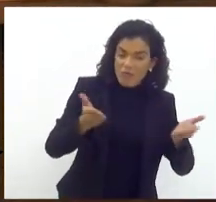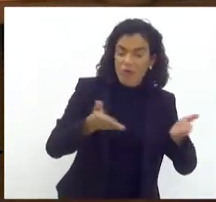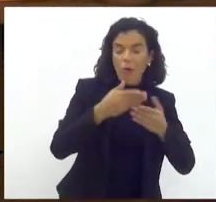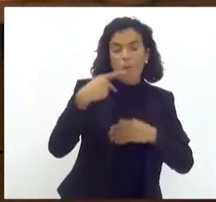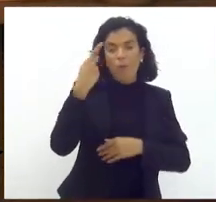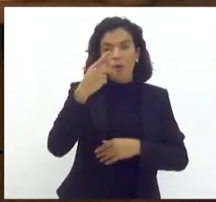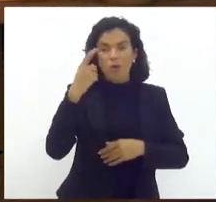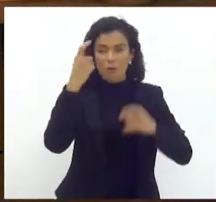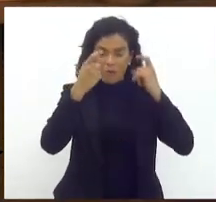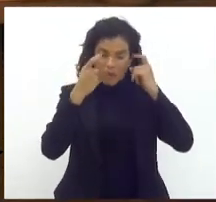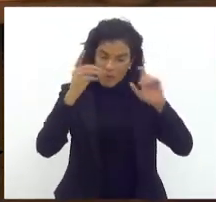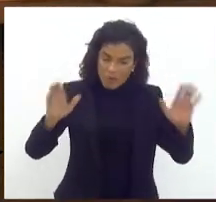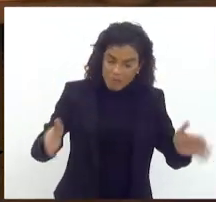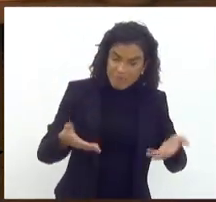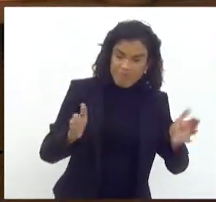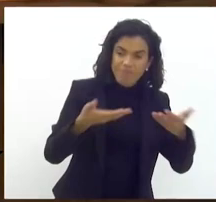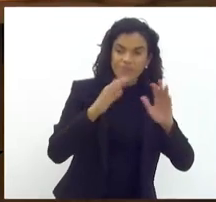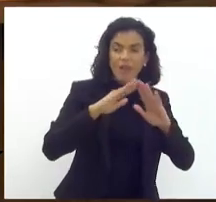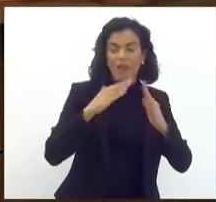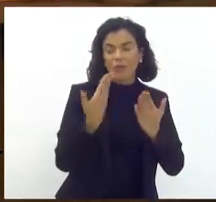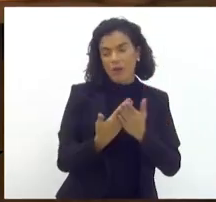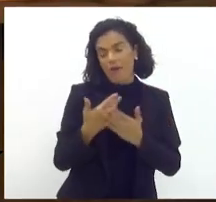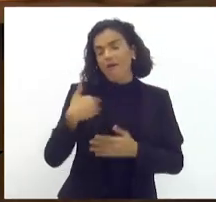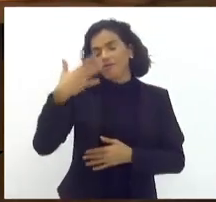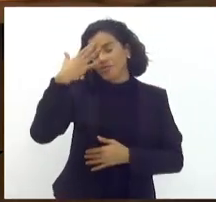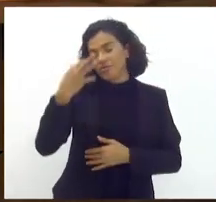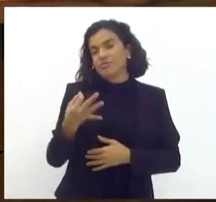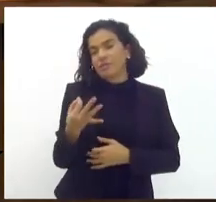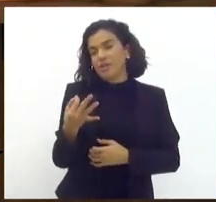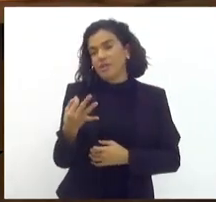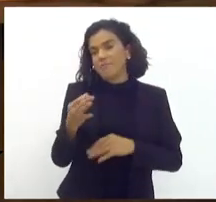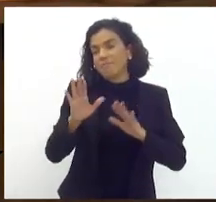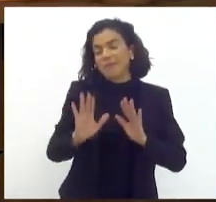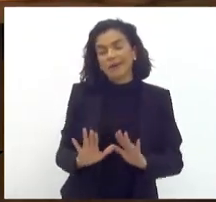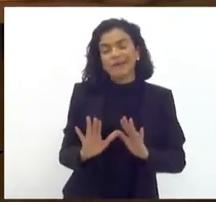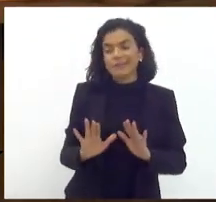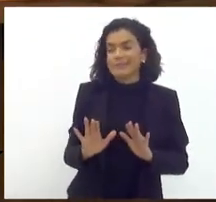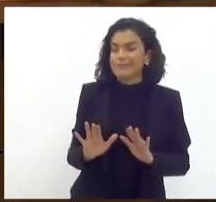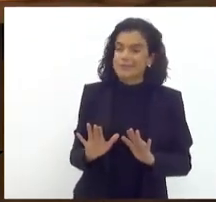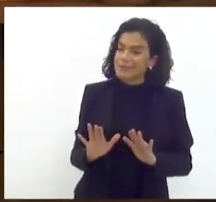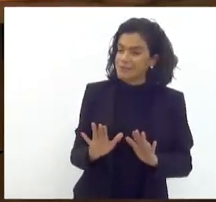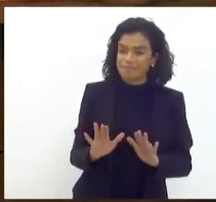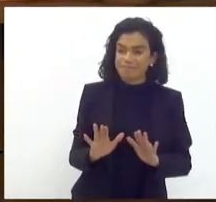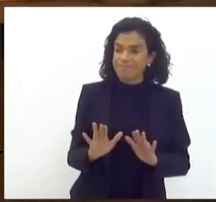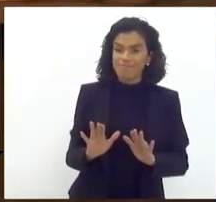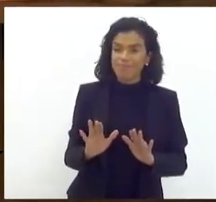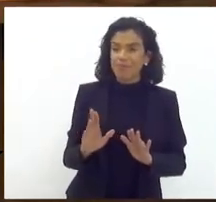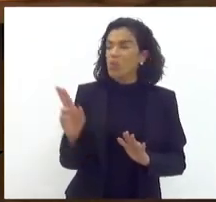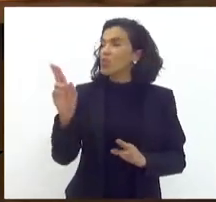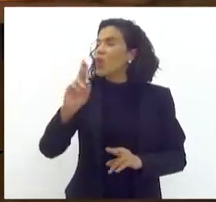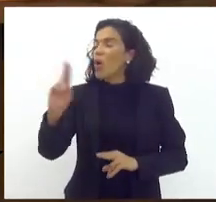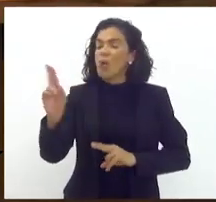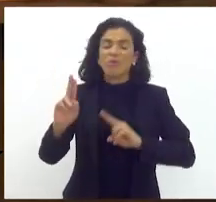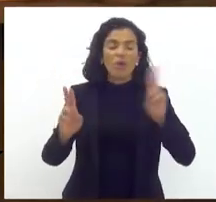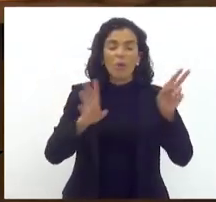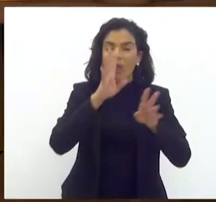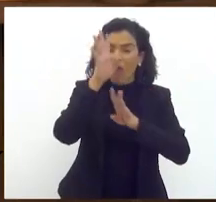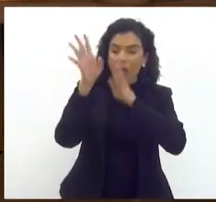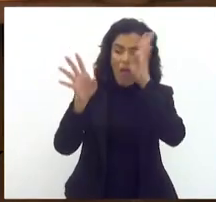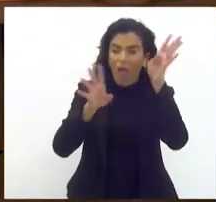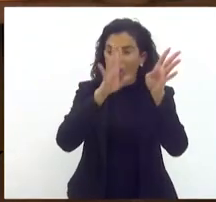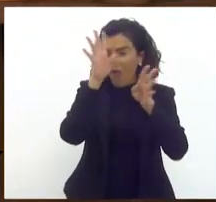teve uma preocupação com educação a gente até entende mas é dar nomes aleatórios colocar